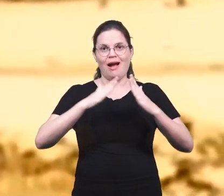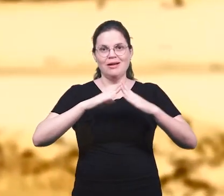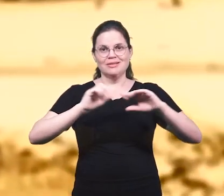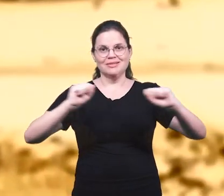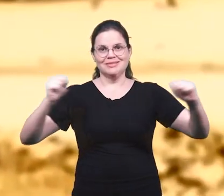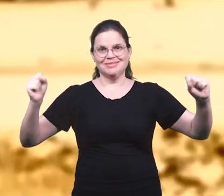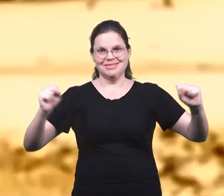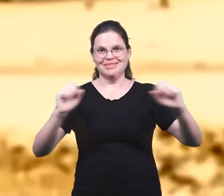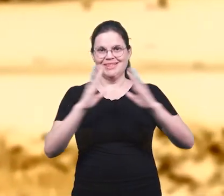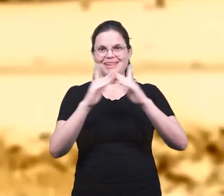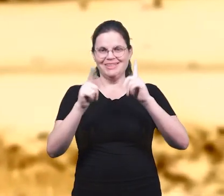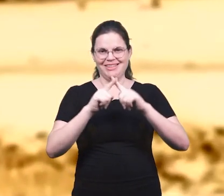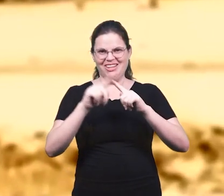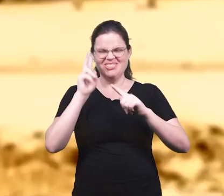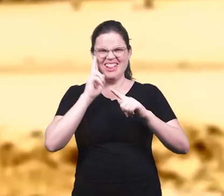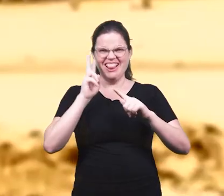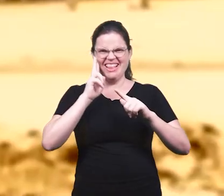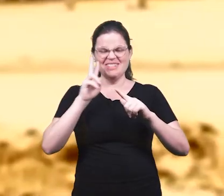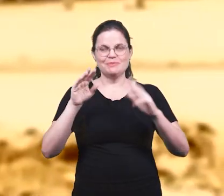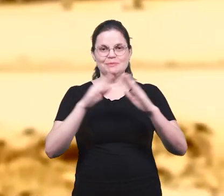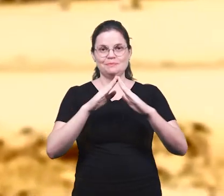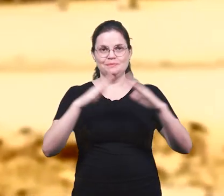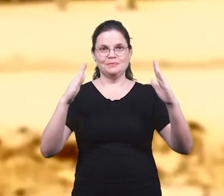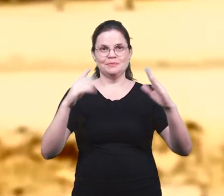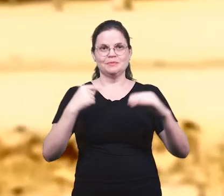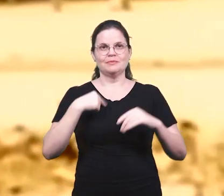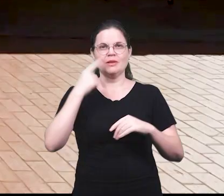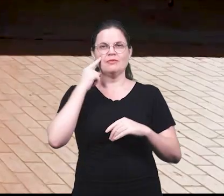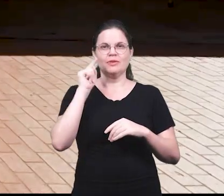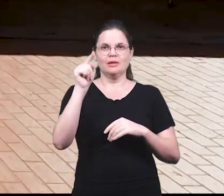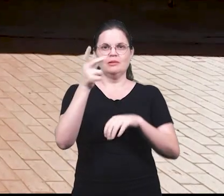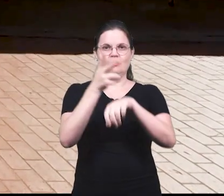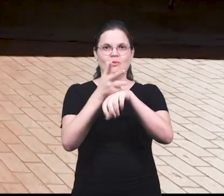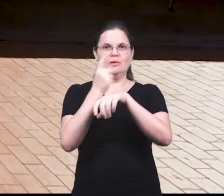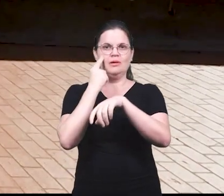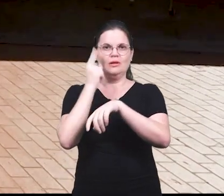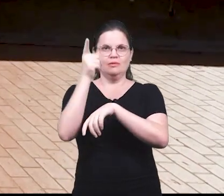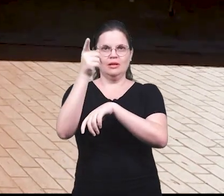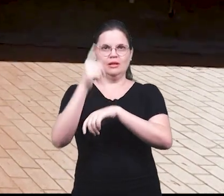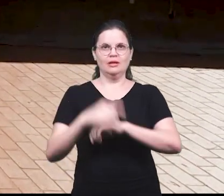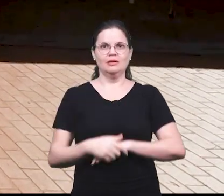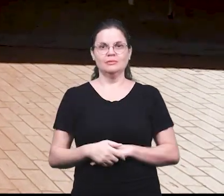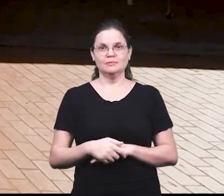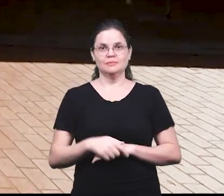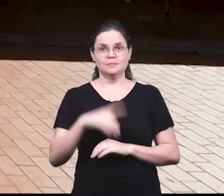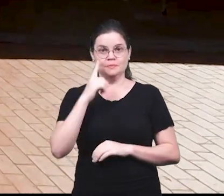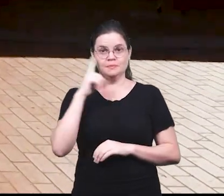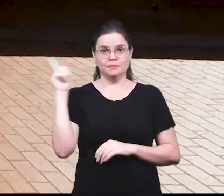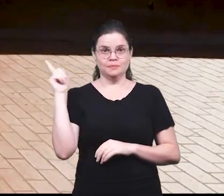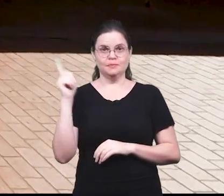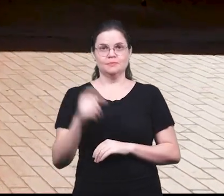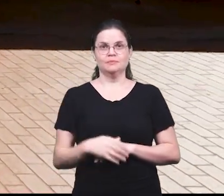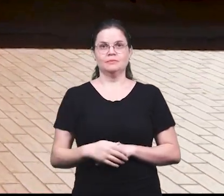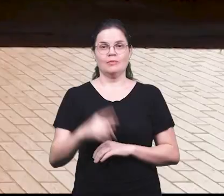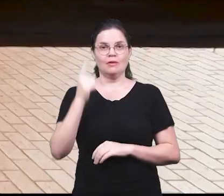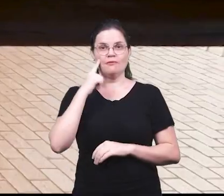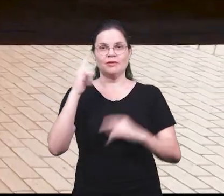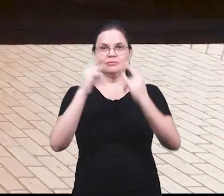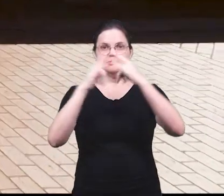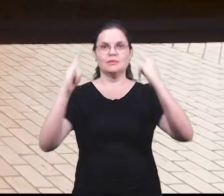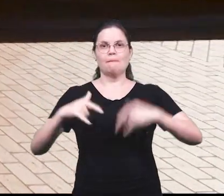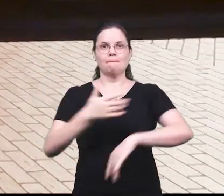templo da Rua Azusa. E naquele local ali, o William pode mostrar ali, aqui onde é que tem esse